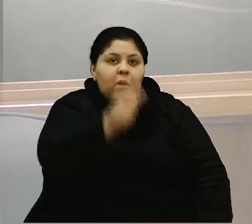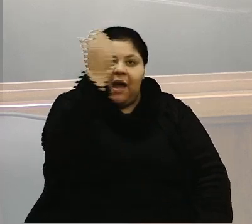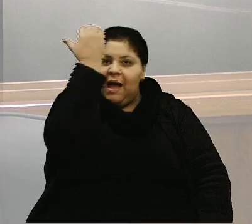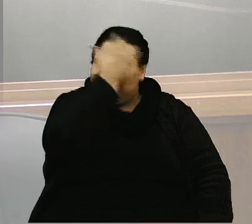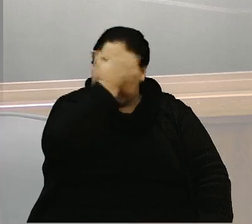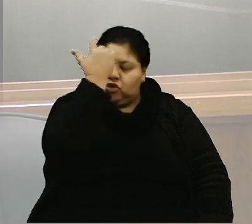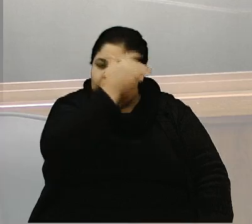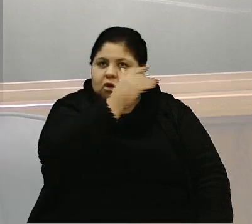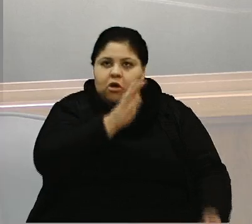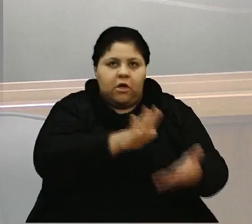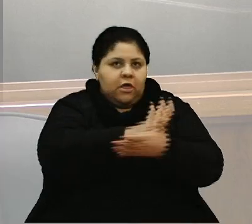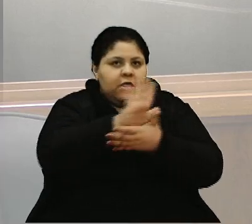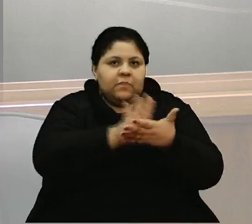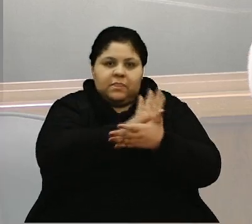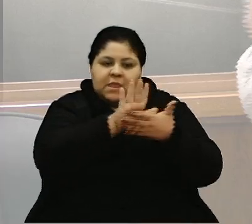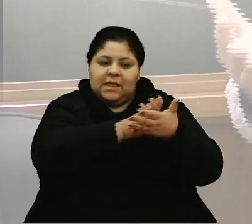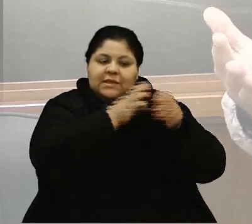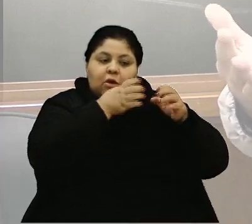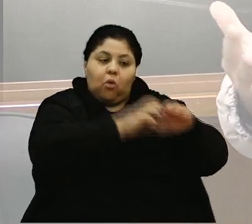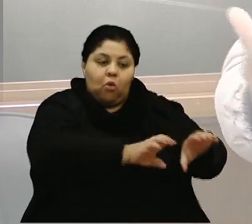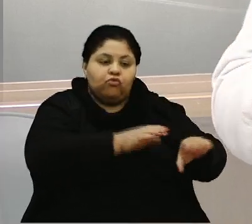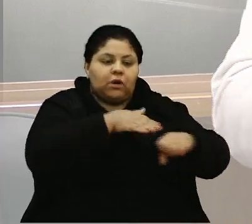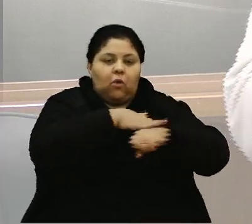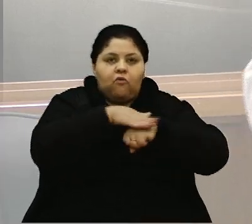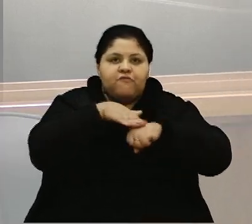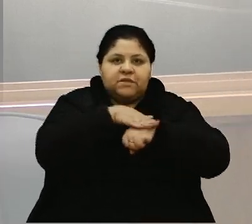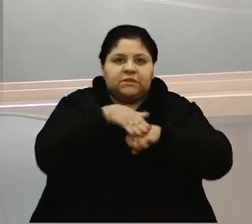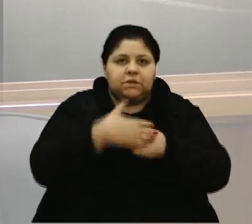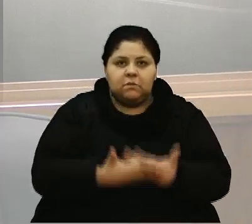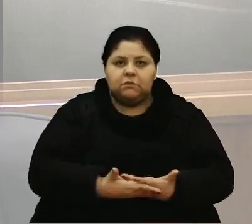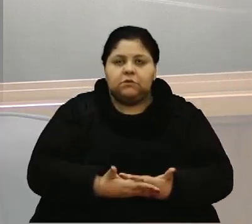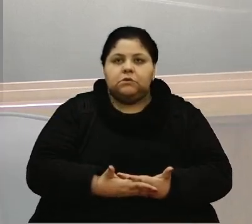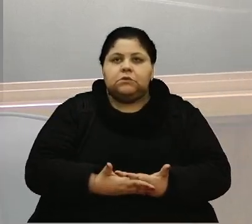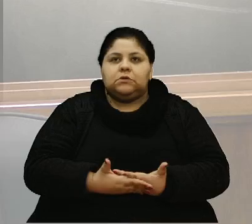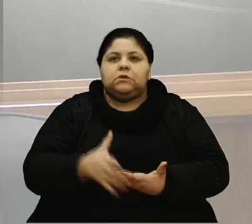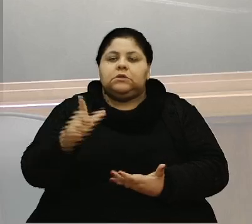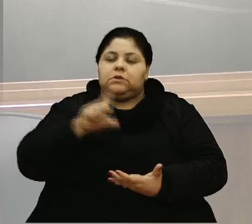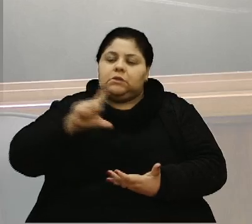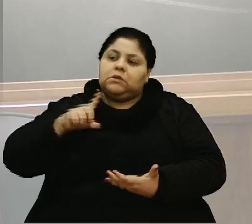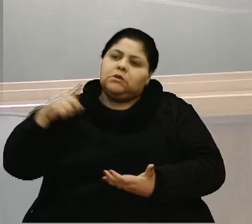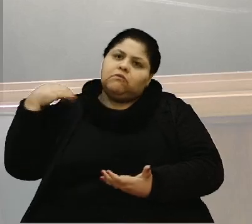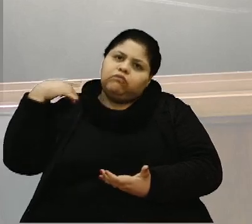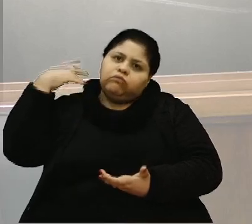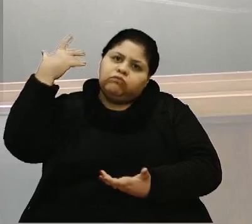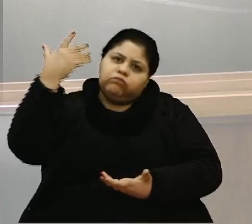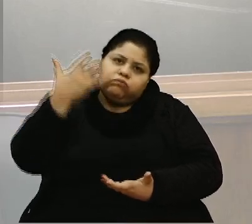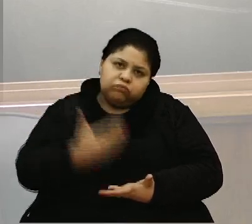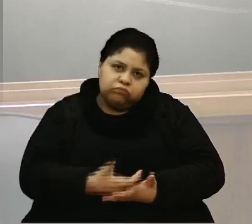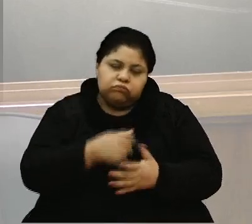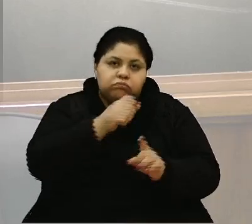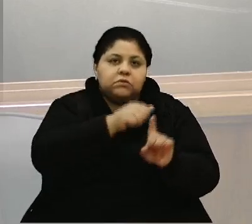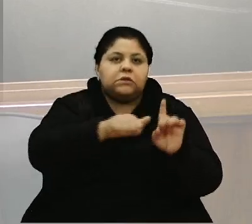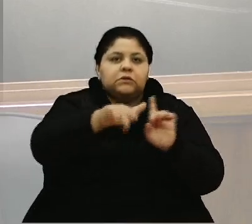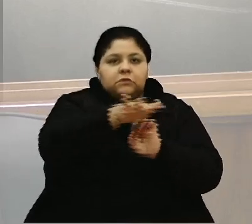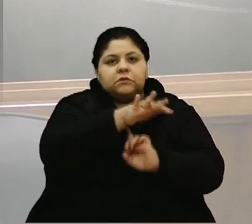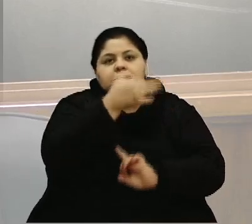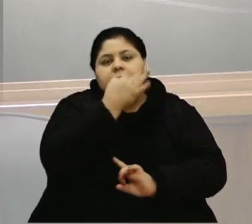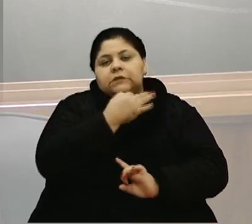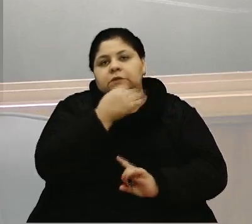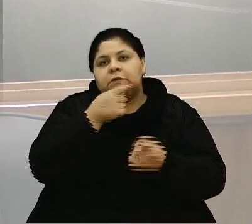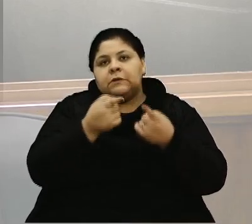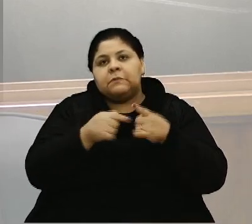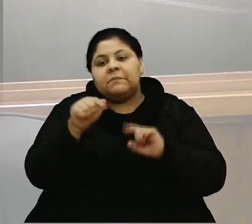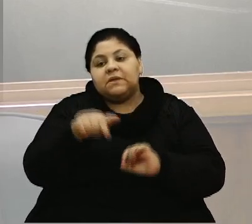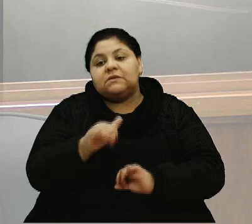pessoa, conversamos, tem trajetória, vários setores da sociedade caxiense. Mas aqui nós